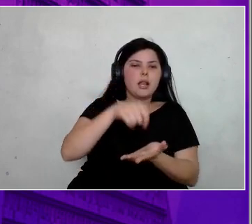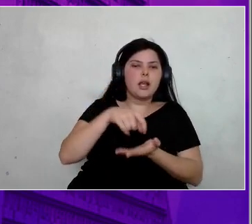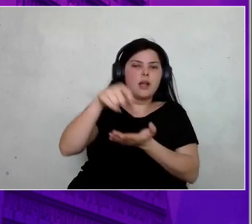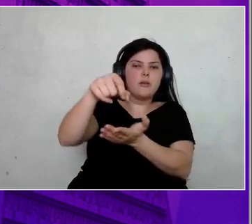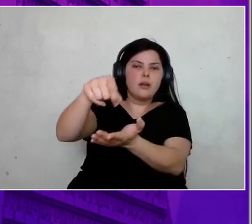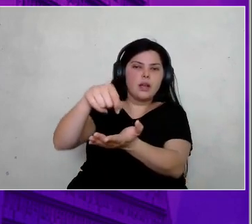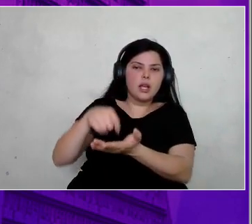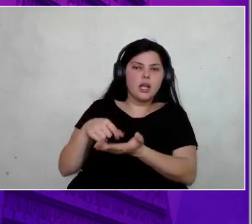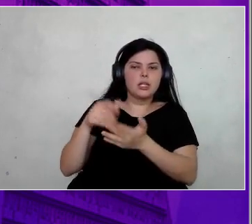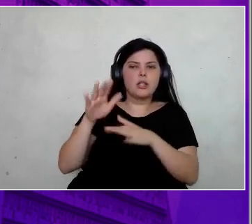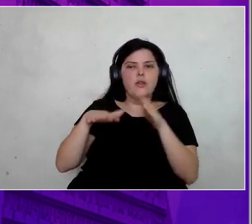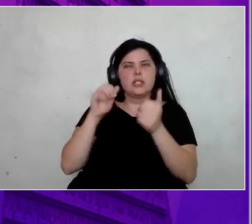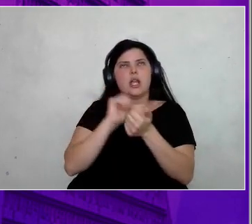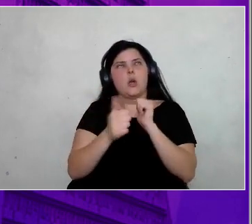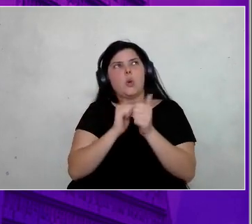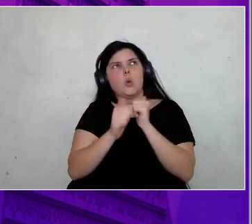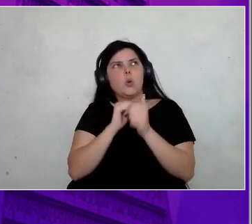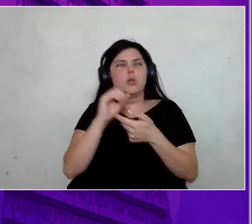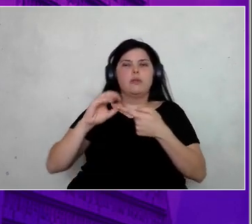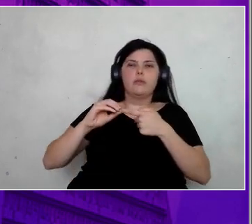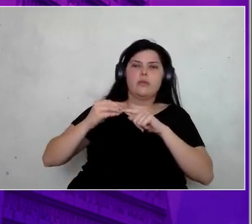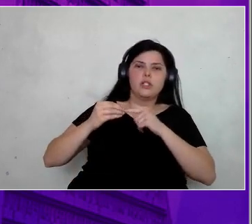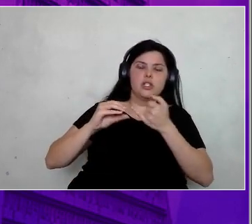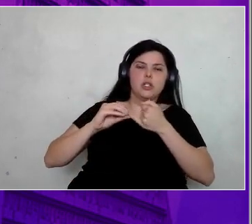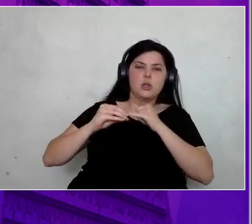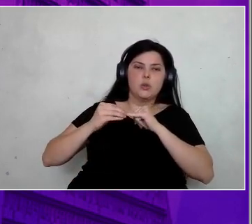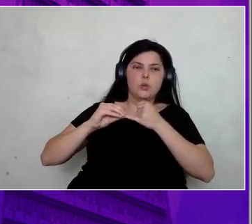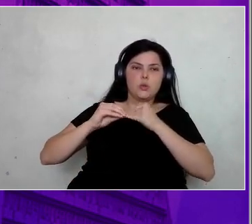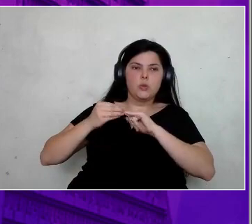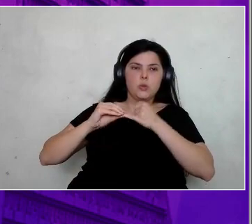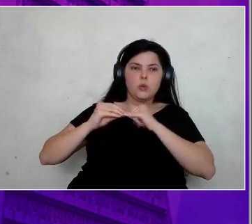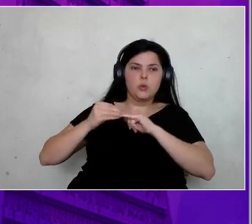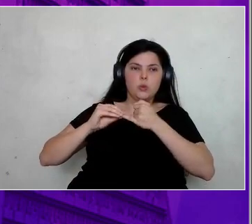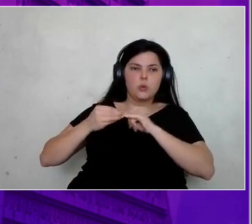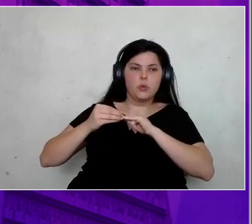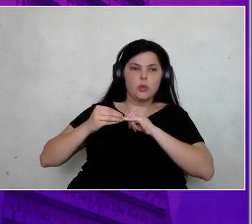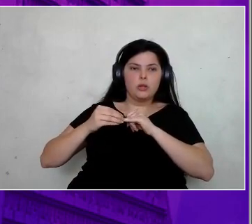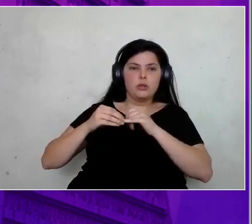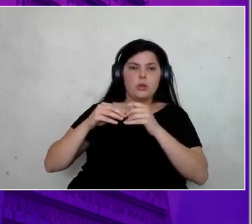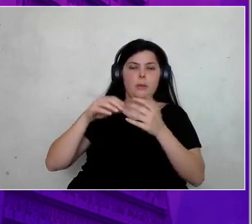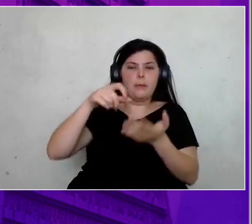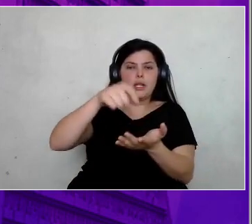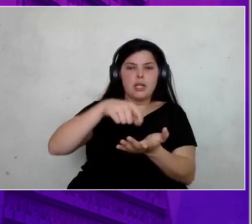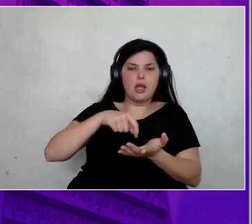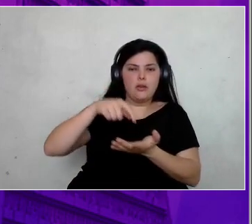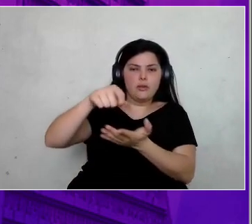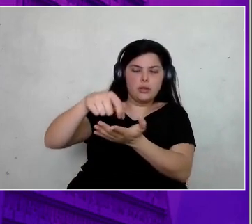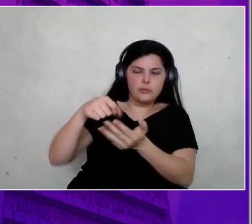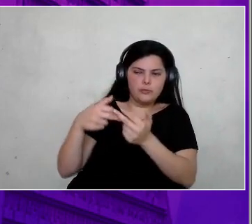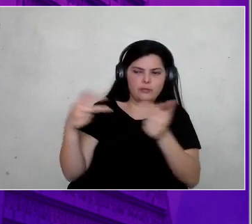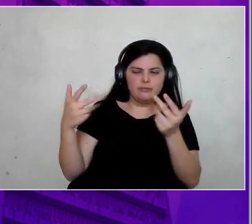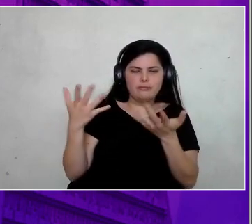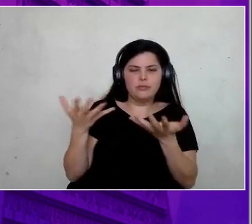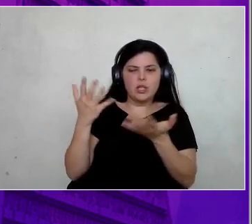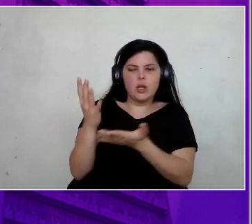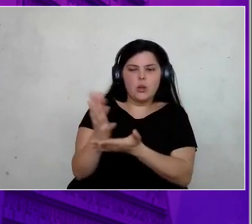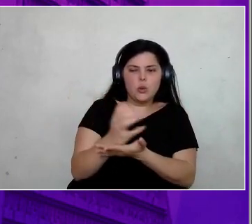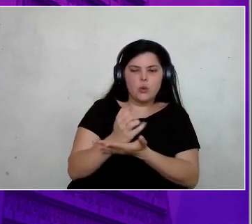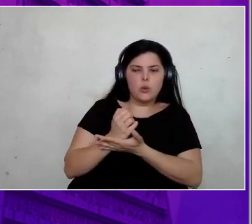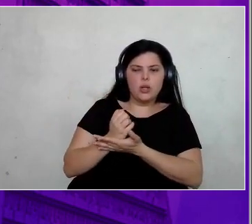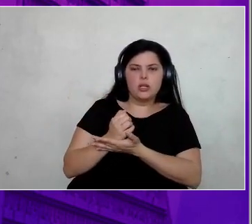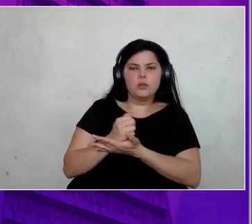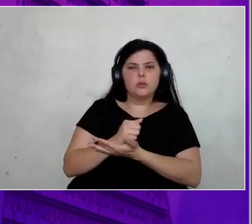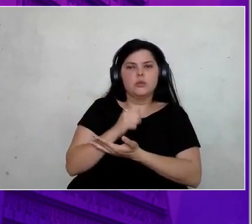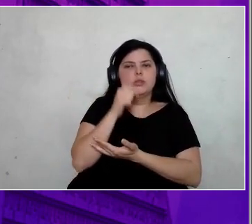lá, arroz, feijão, quando eu plantava algo para ser colhido e onde eu pudesse extrair um